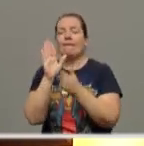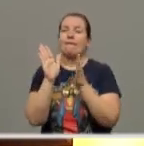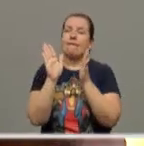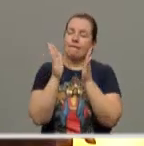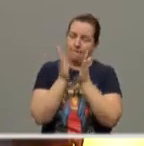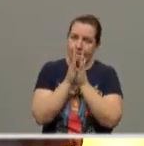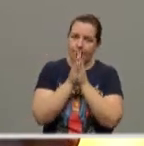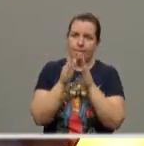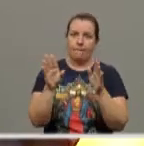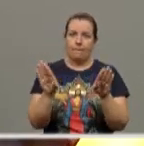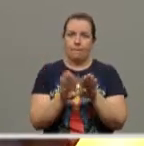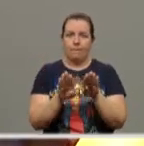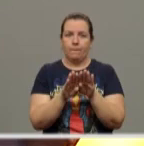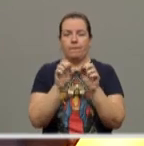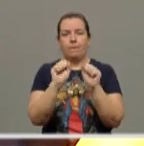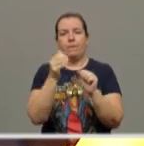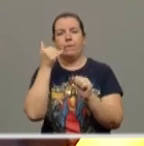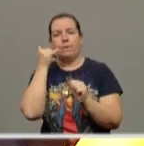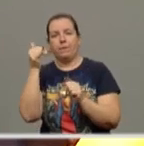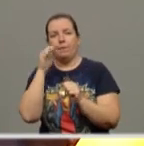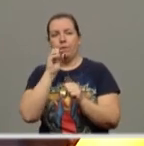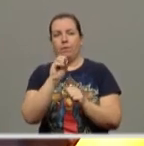telefones